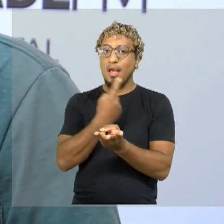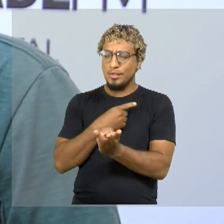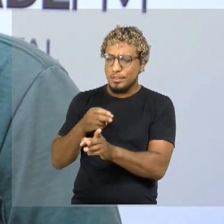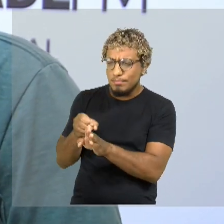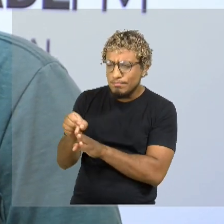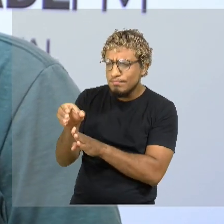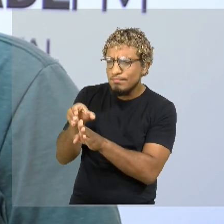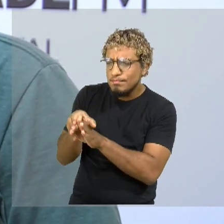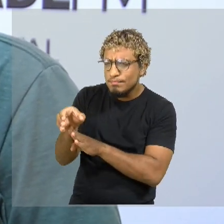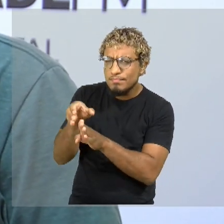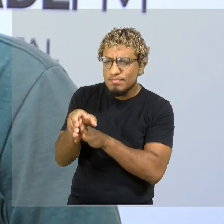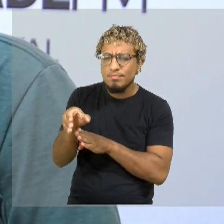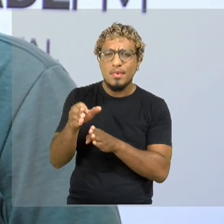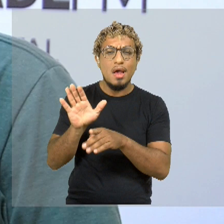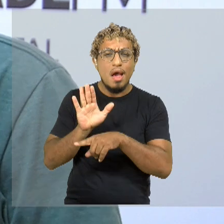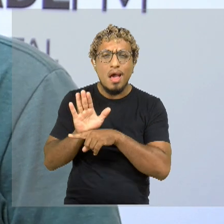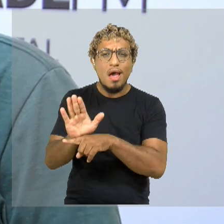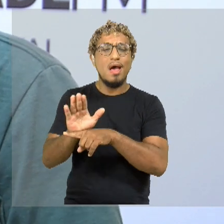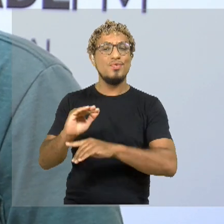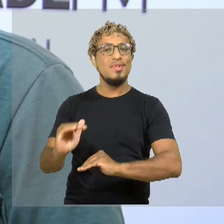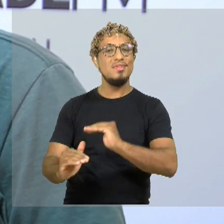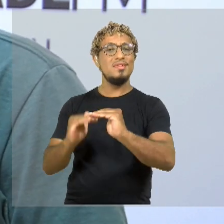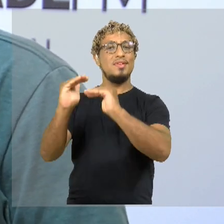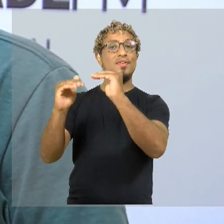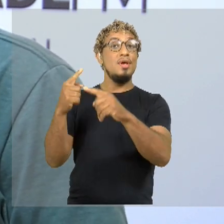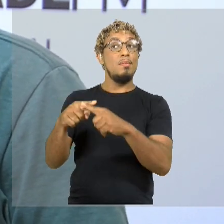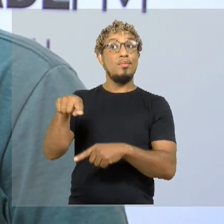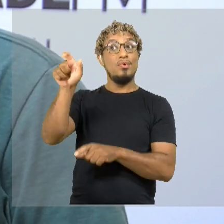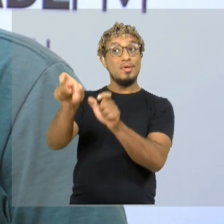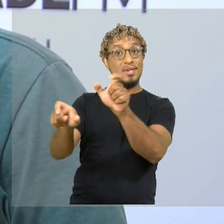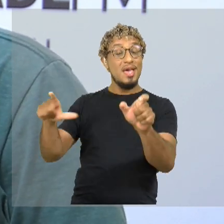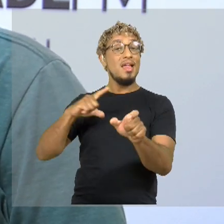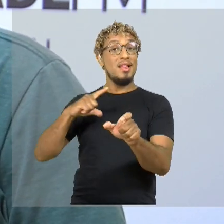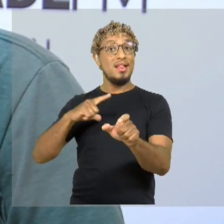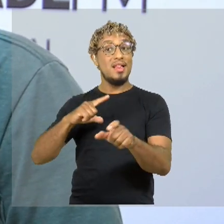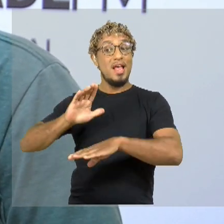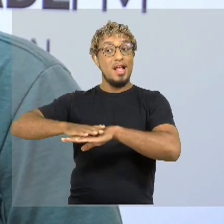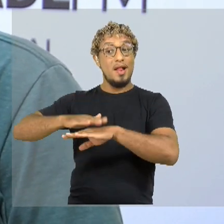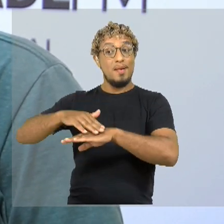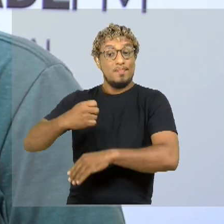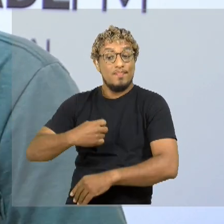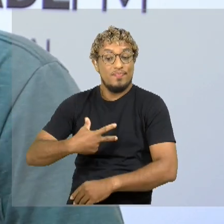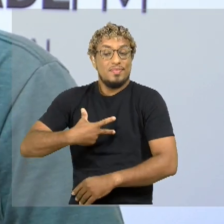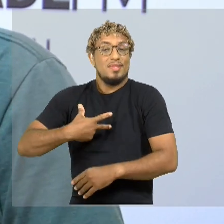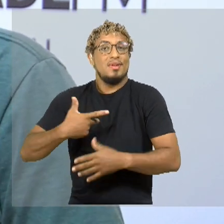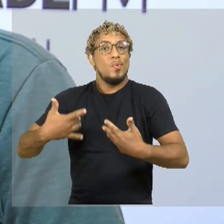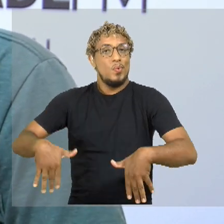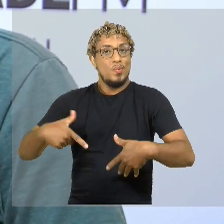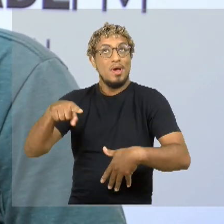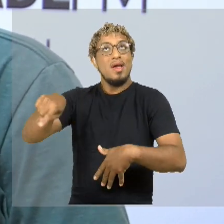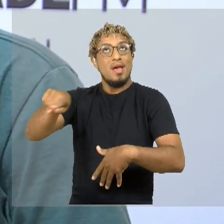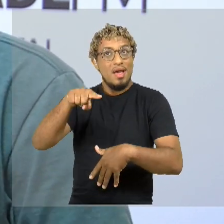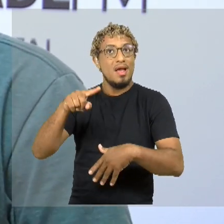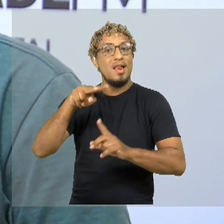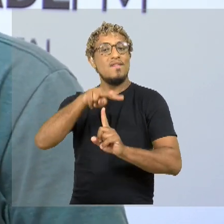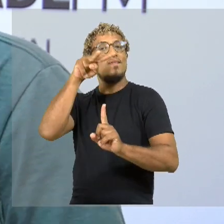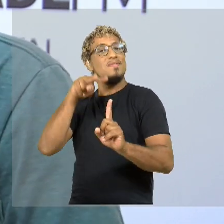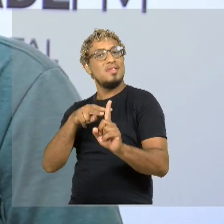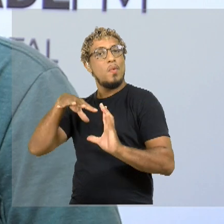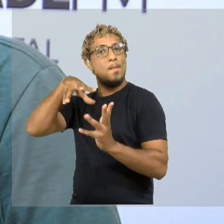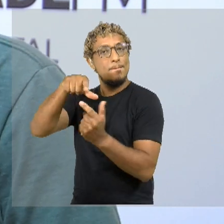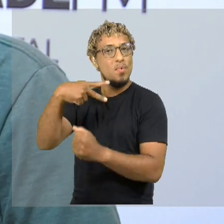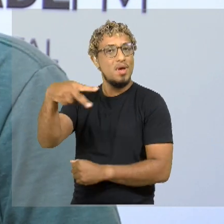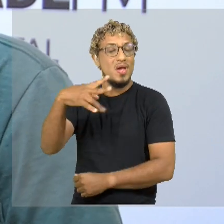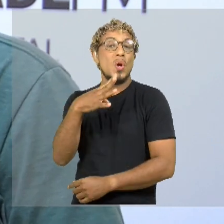orientações, ajuda a desenvolver porque eles vêm com o talento, vêm com as próprias visões de mundo, vêm sabendo o que